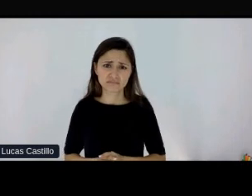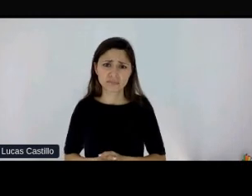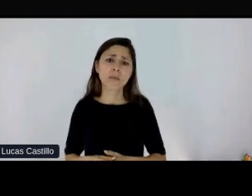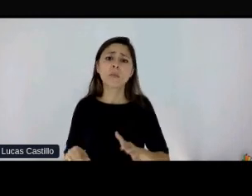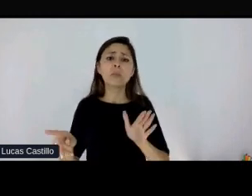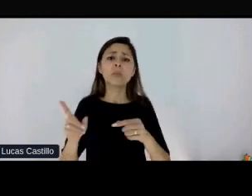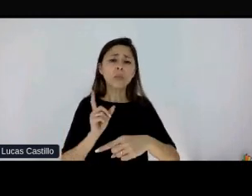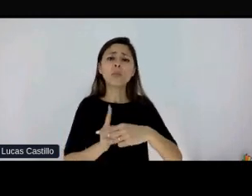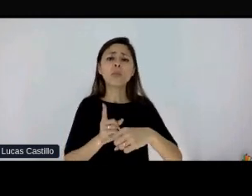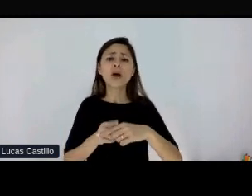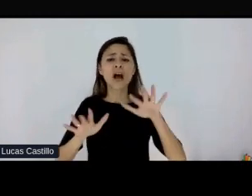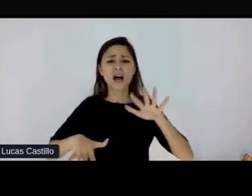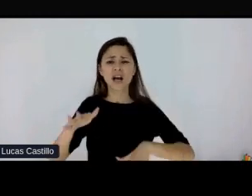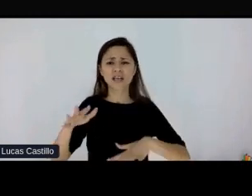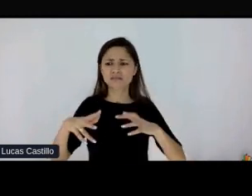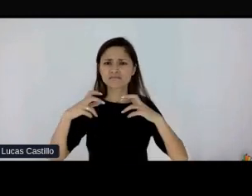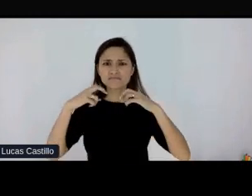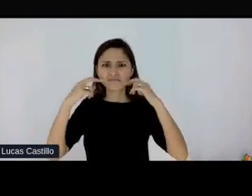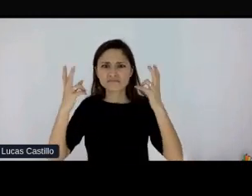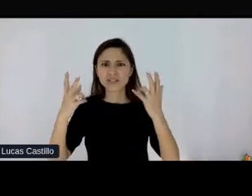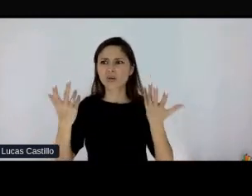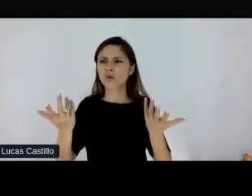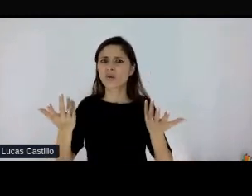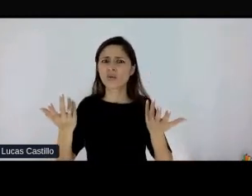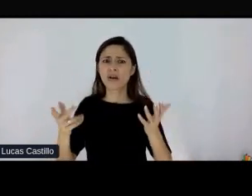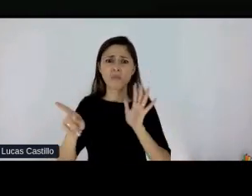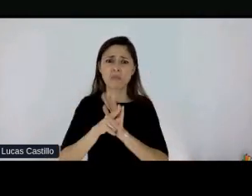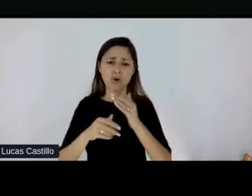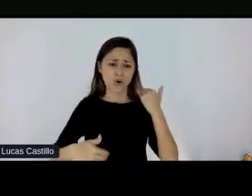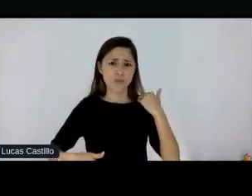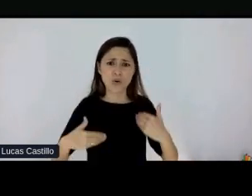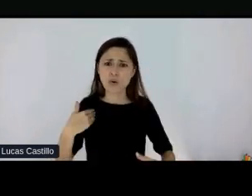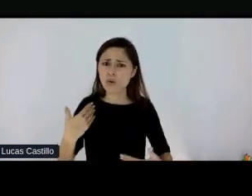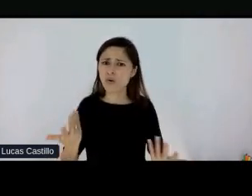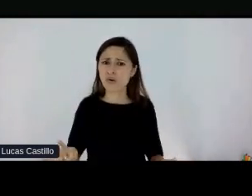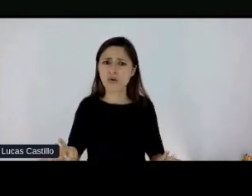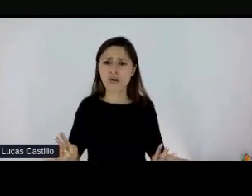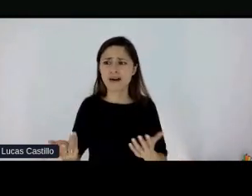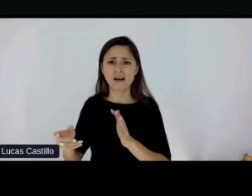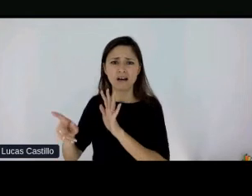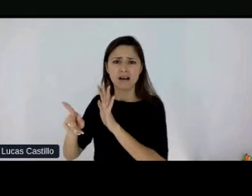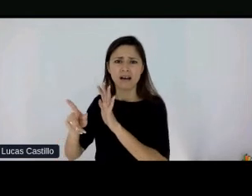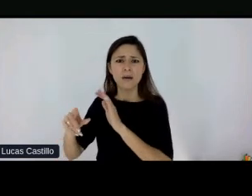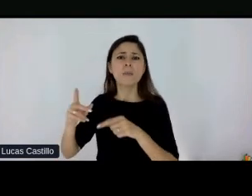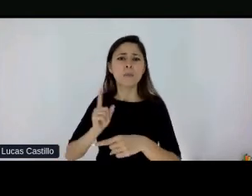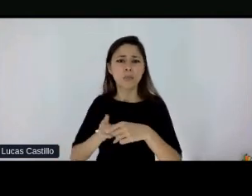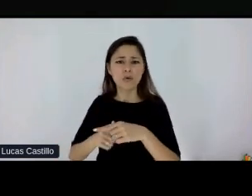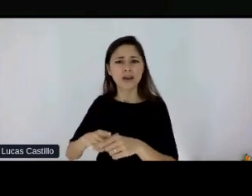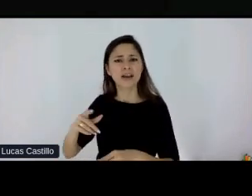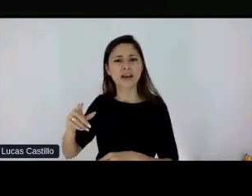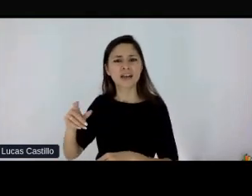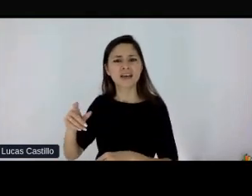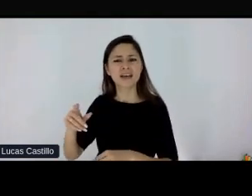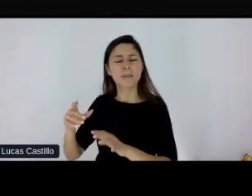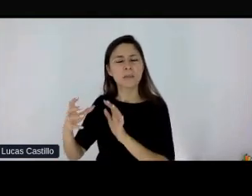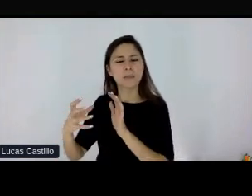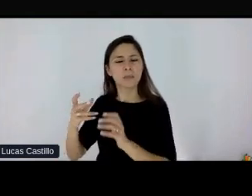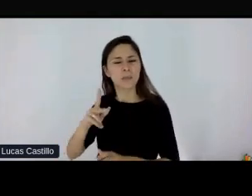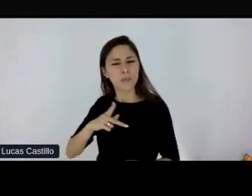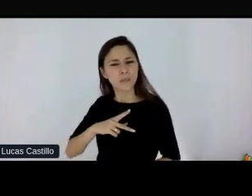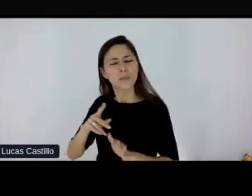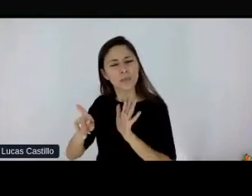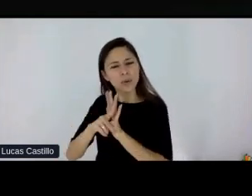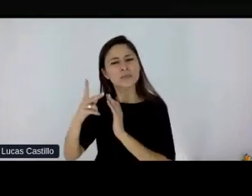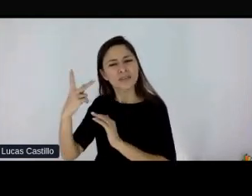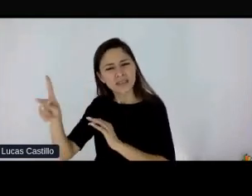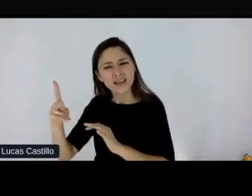corpo, né, então qualquer coisa ali é, é da nossa realidade, da nossa identidade, né, que mexe,